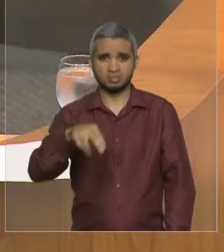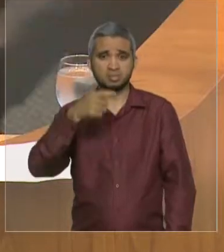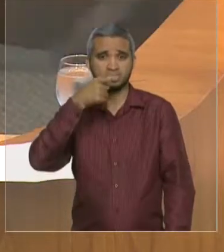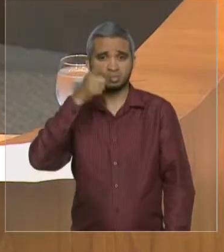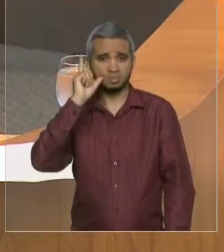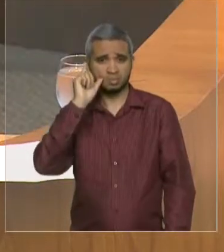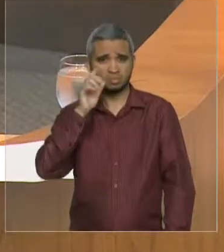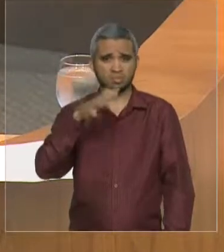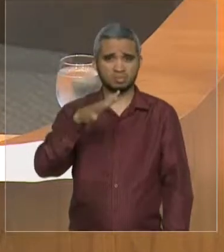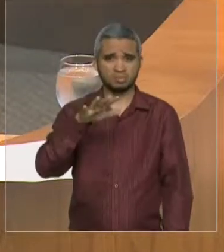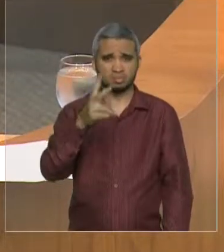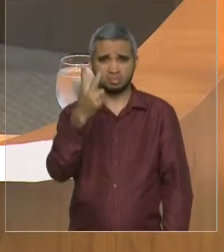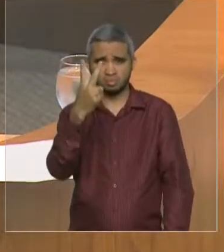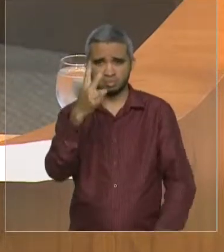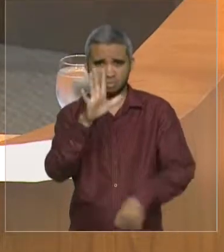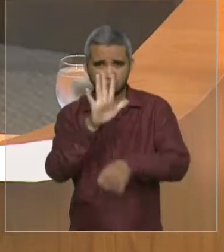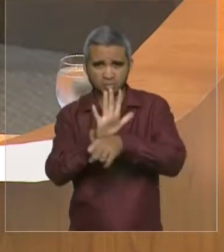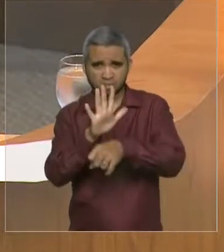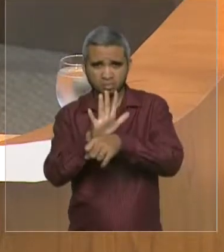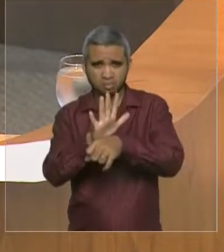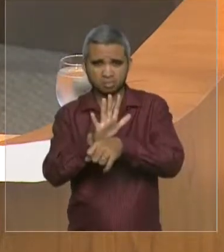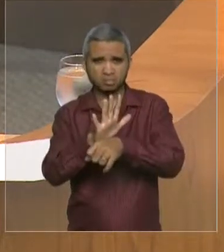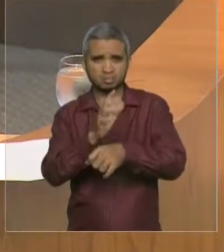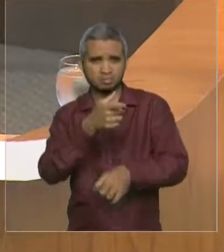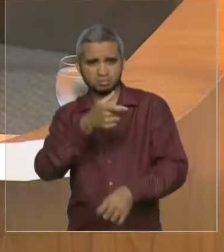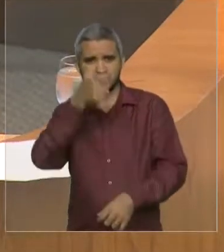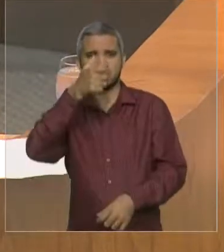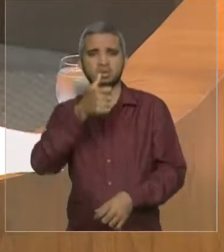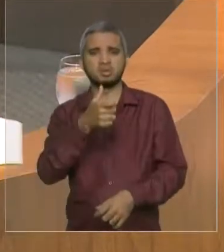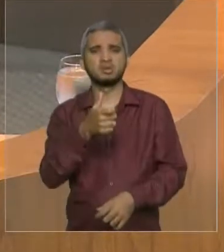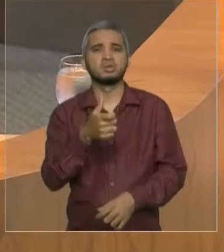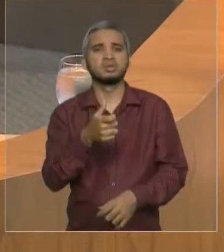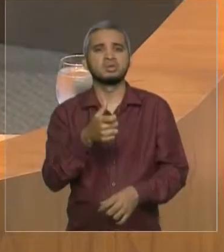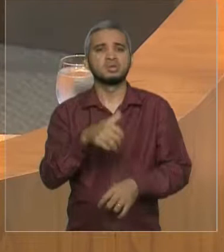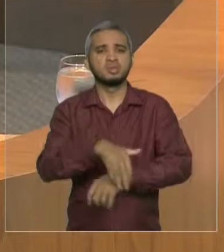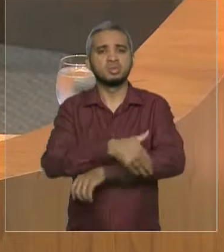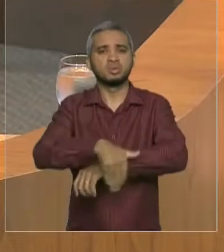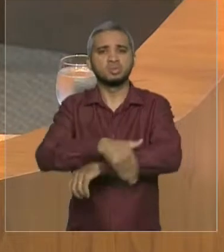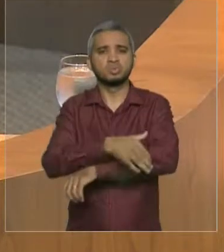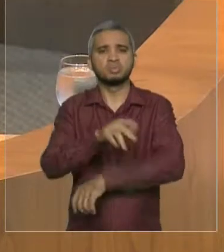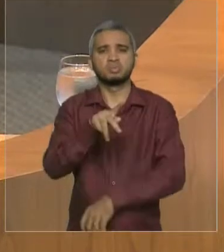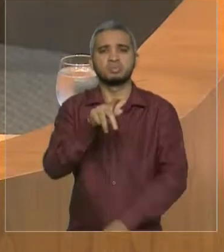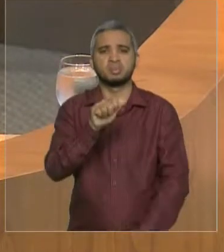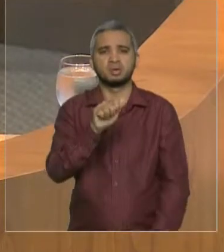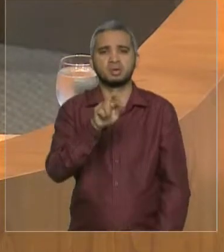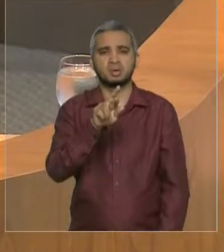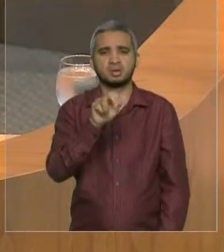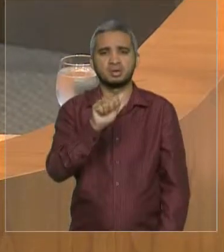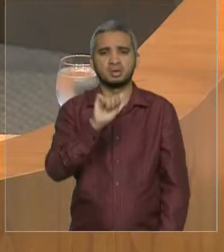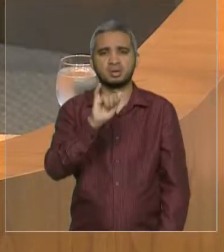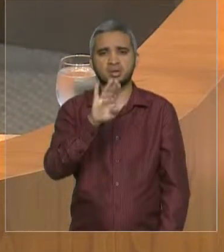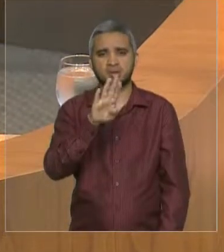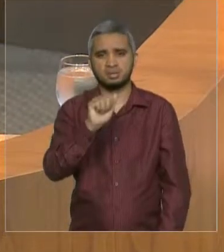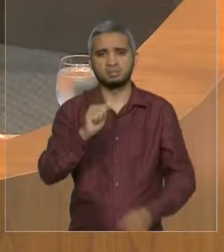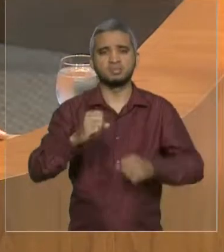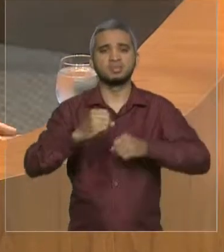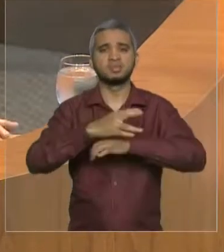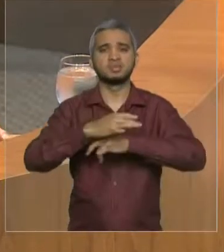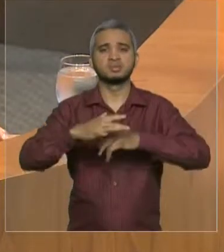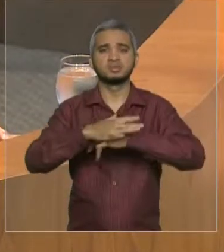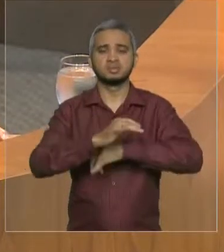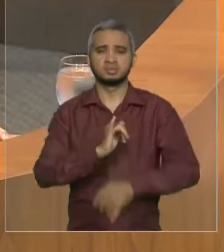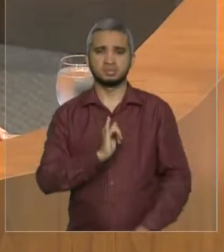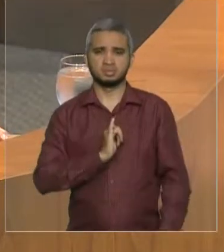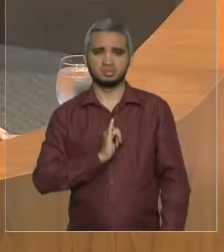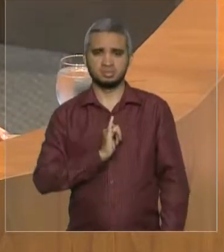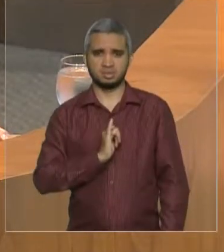horas na Rua Paraíba, na cidade de Imperatriz. Jovem soldado da Polícia